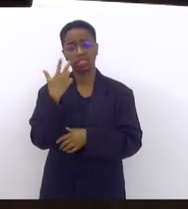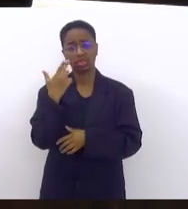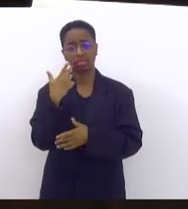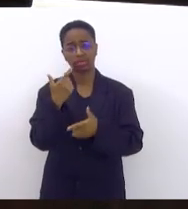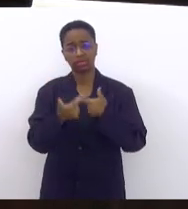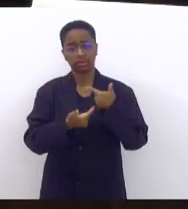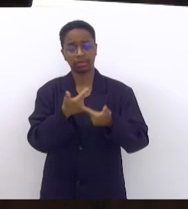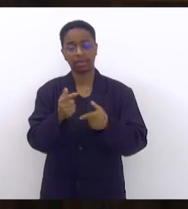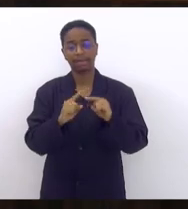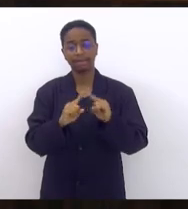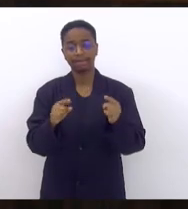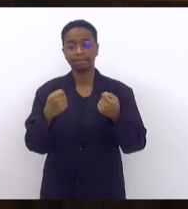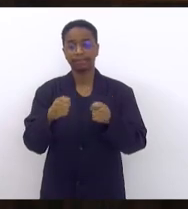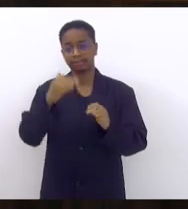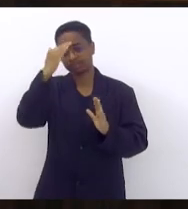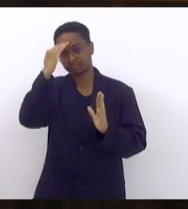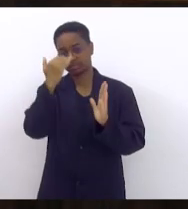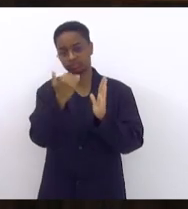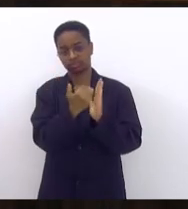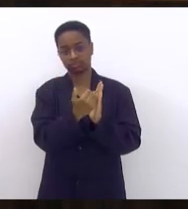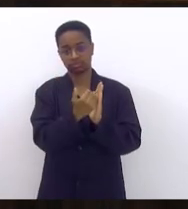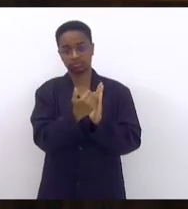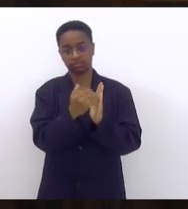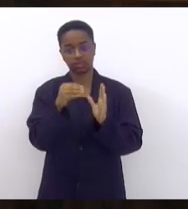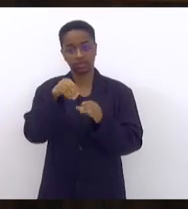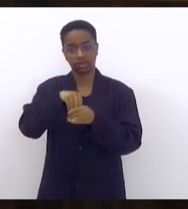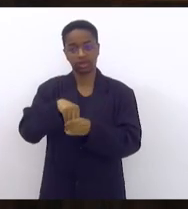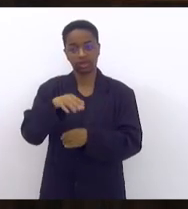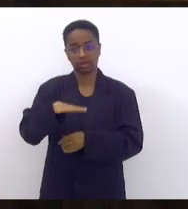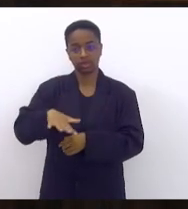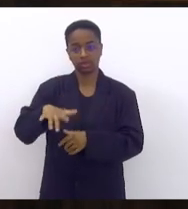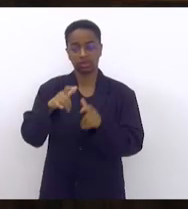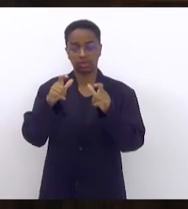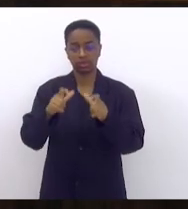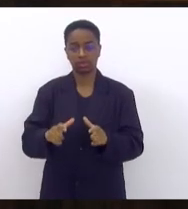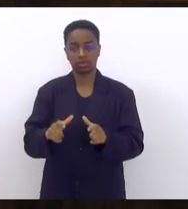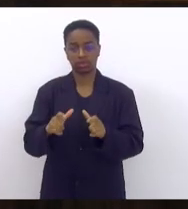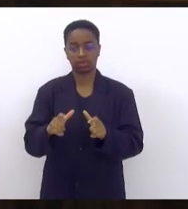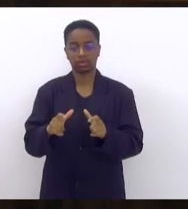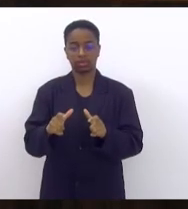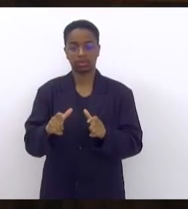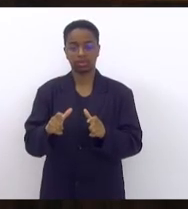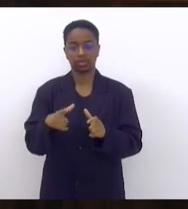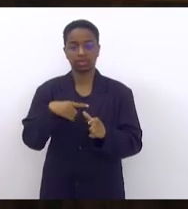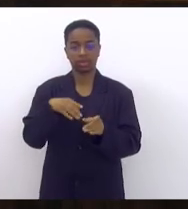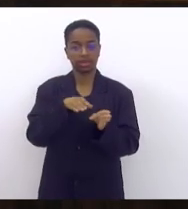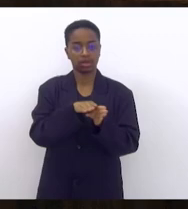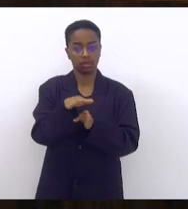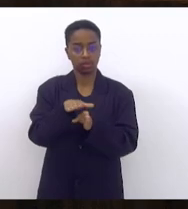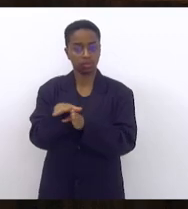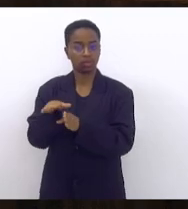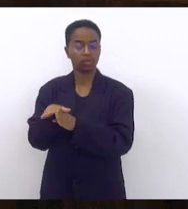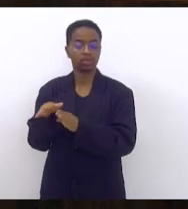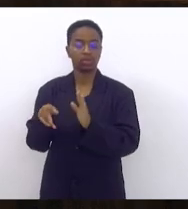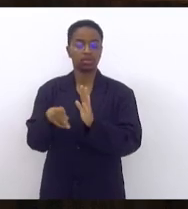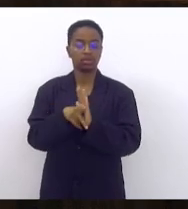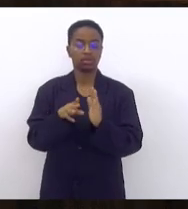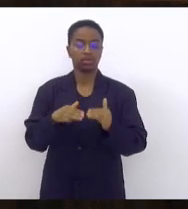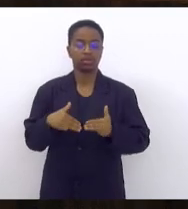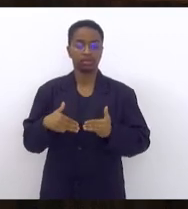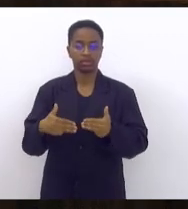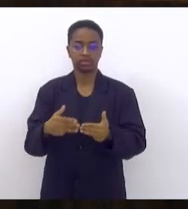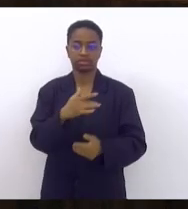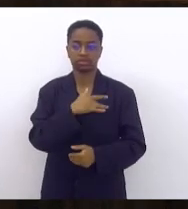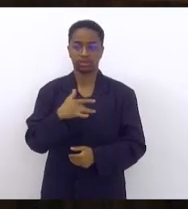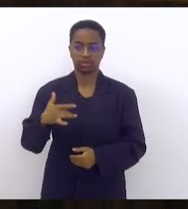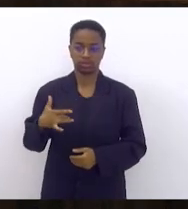que cumpra-se minimamente dentro do território onde ele atua, aquelas orientações e recomendações que o Ministério de Saúde estabelece